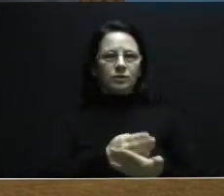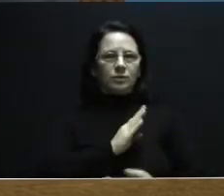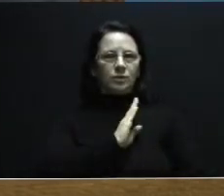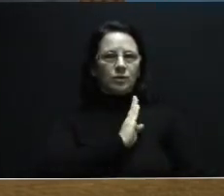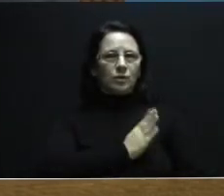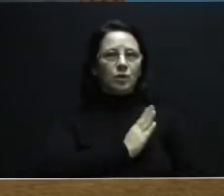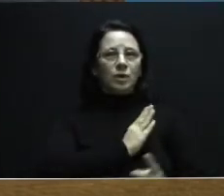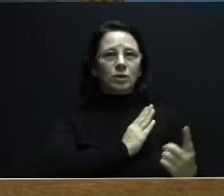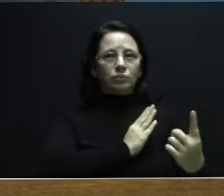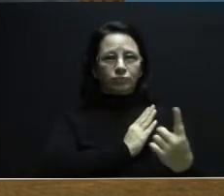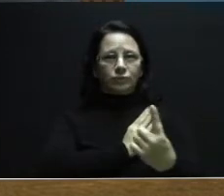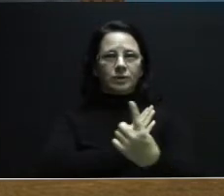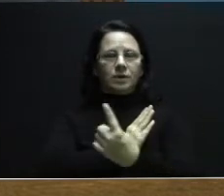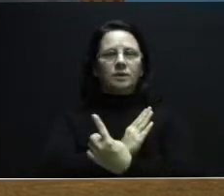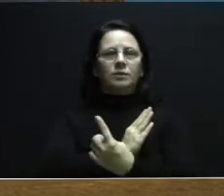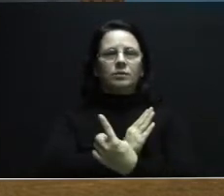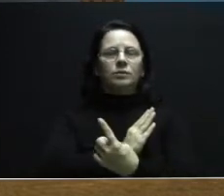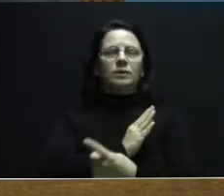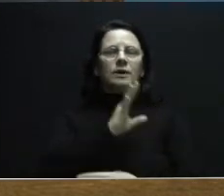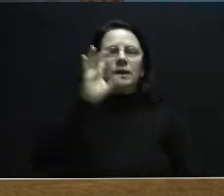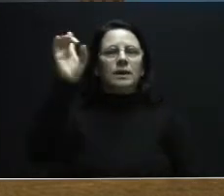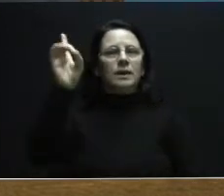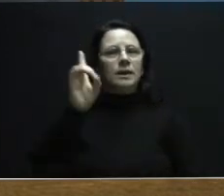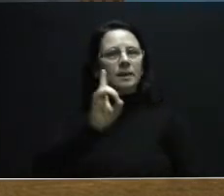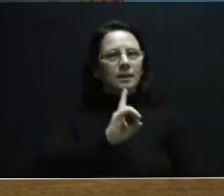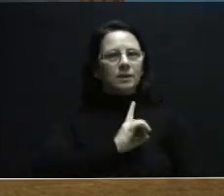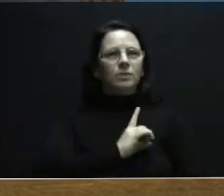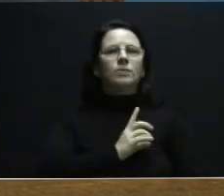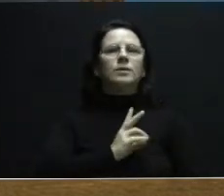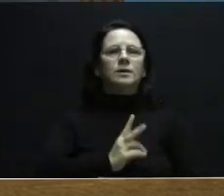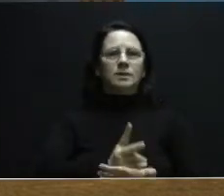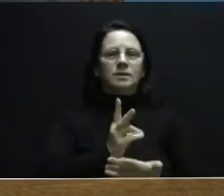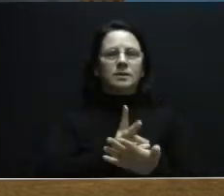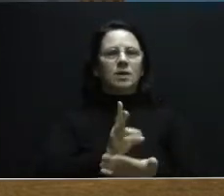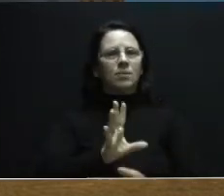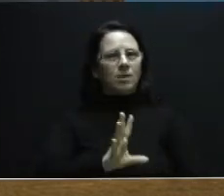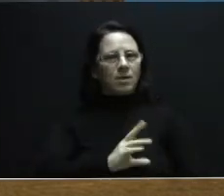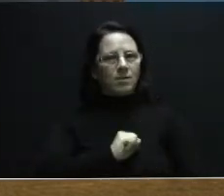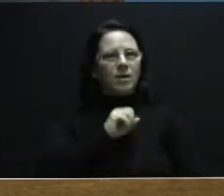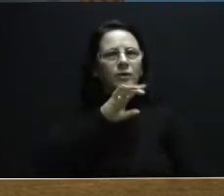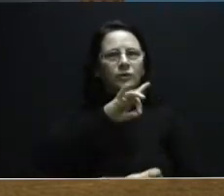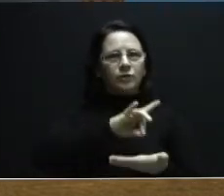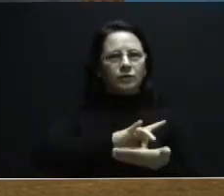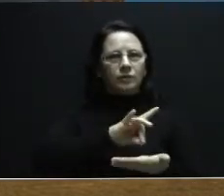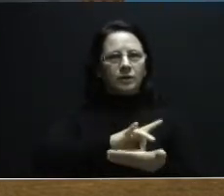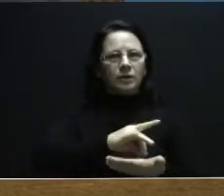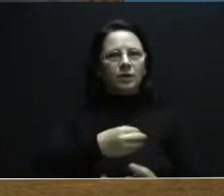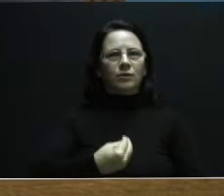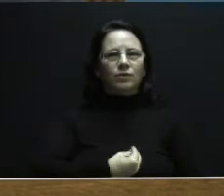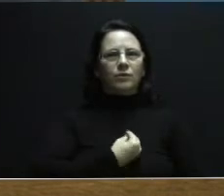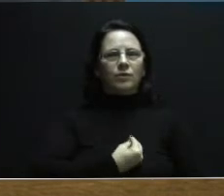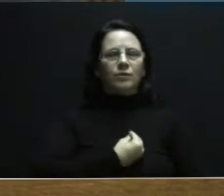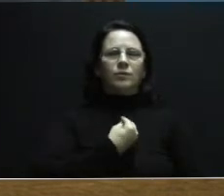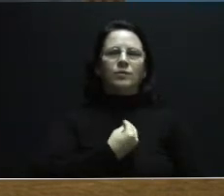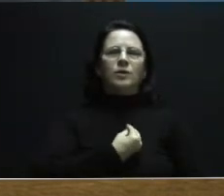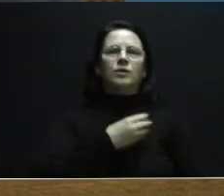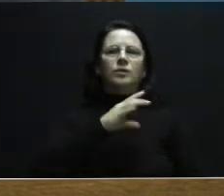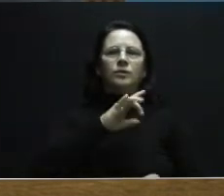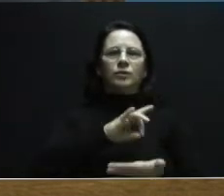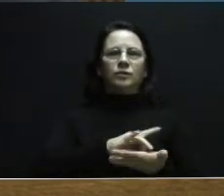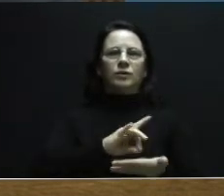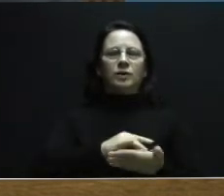nós. A gente tem Deus no coração e só assim a gente vai poder amar e vai poder viver intensamente